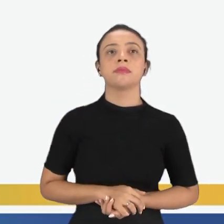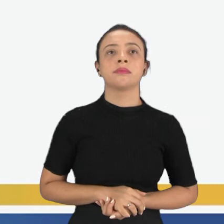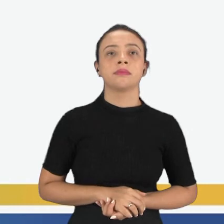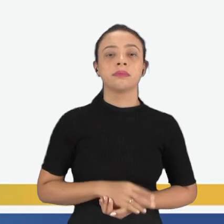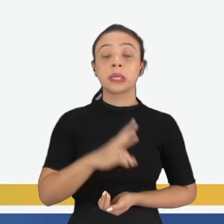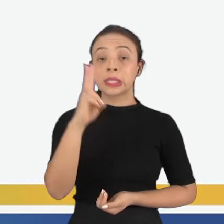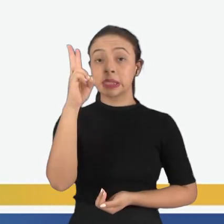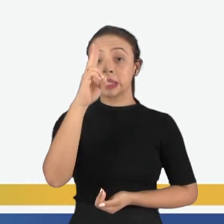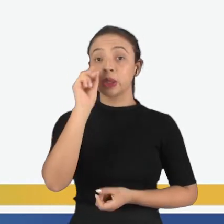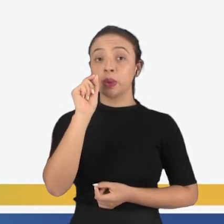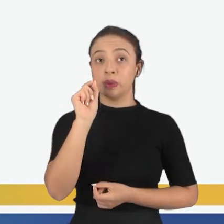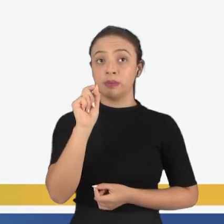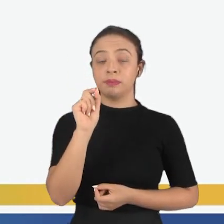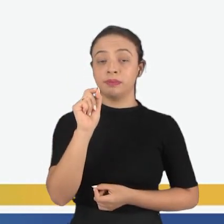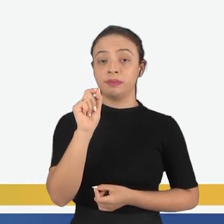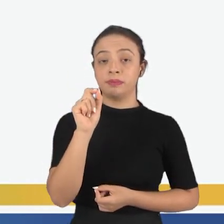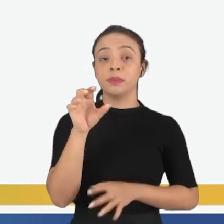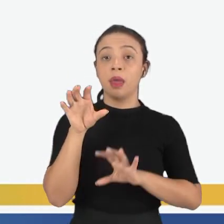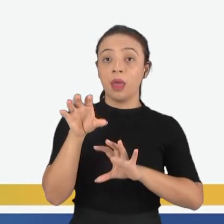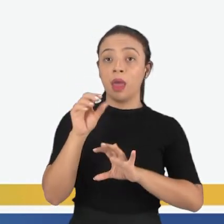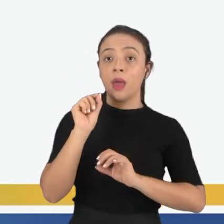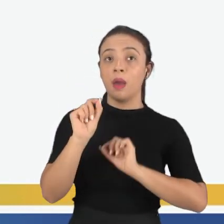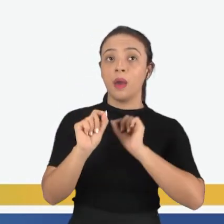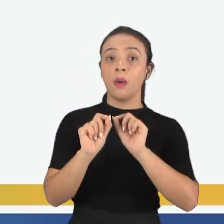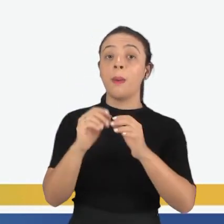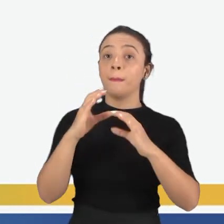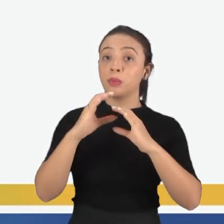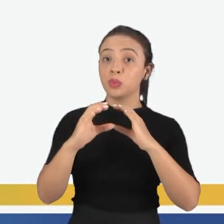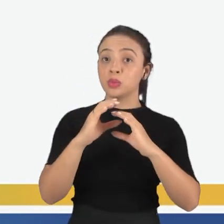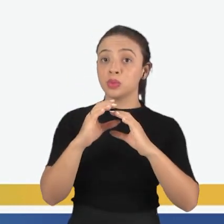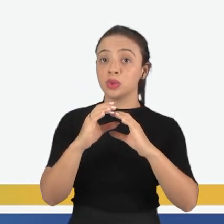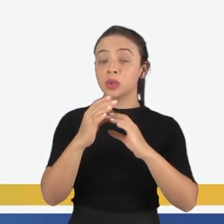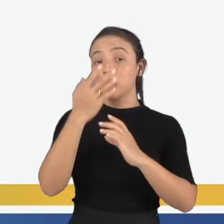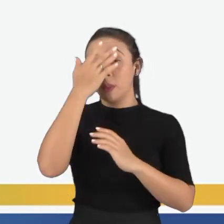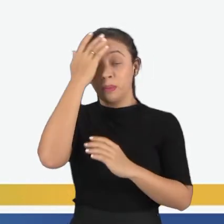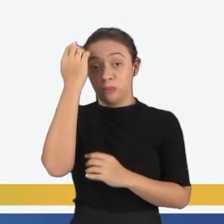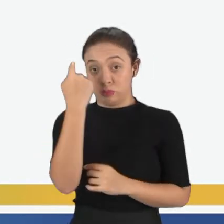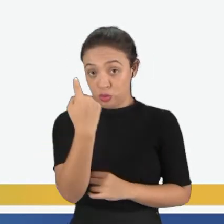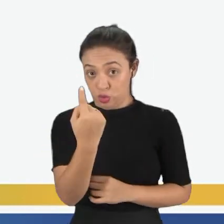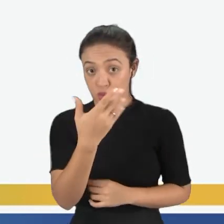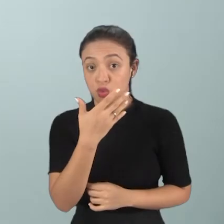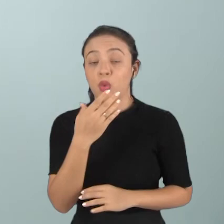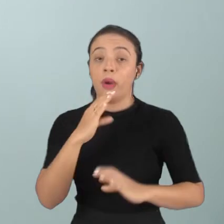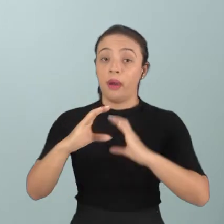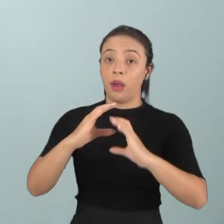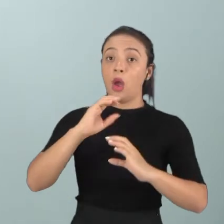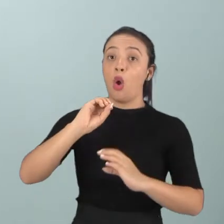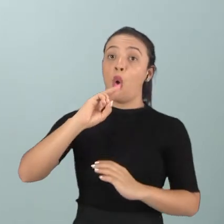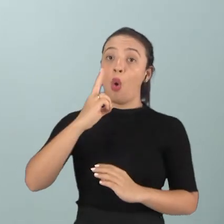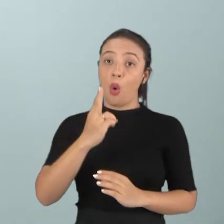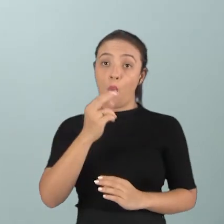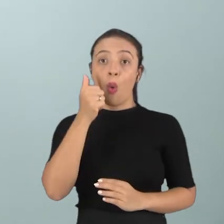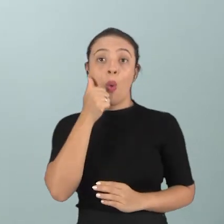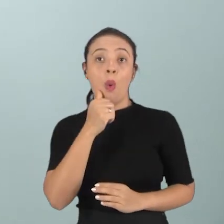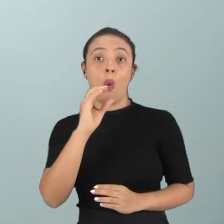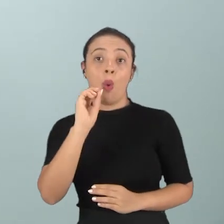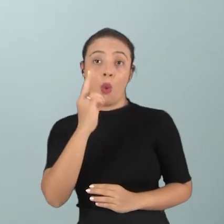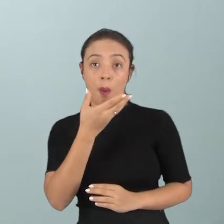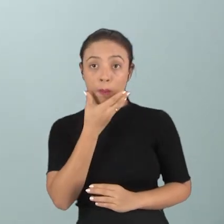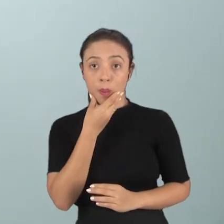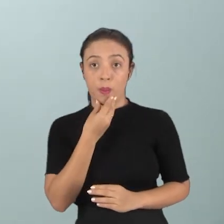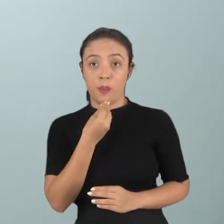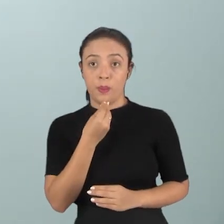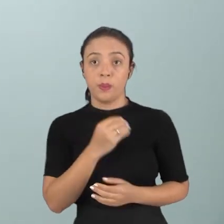toante, lembrando que o toante é uma música que é cantada ou por uma pessoa, um cantador ou uma cantadora.